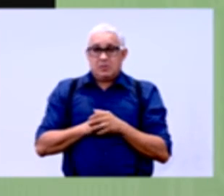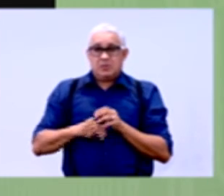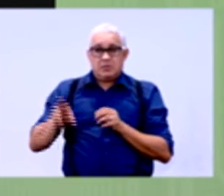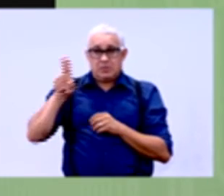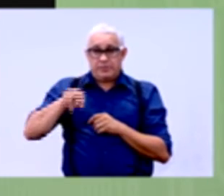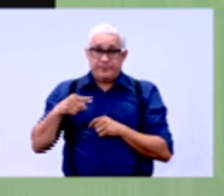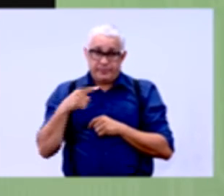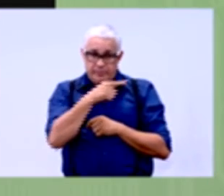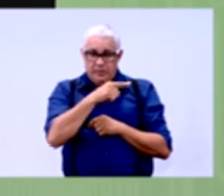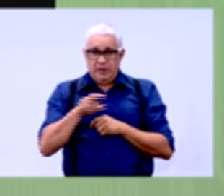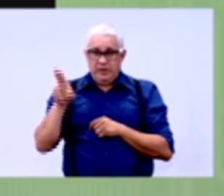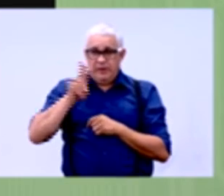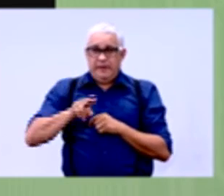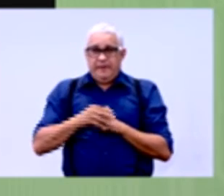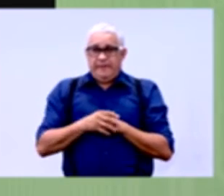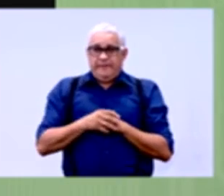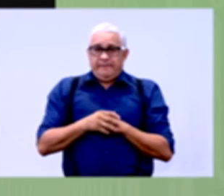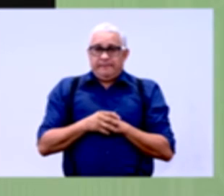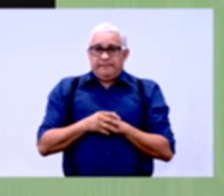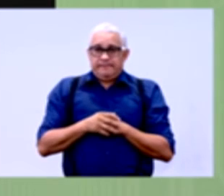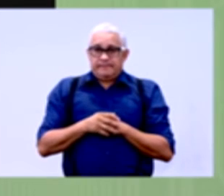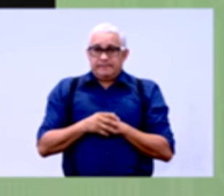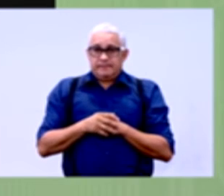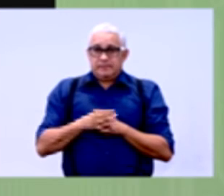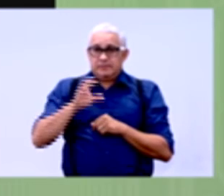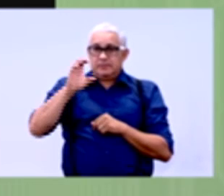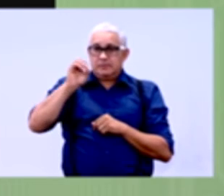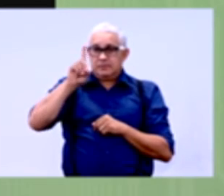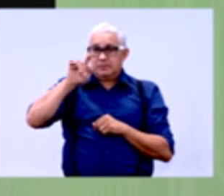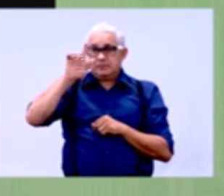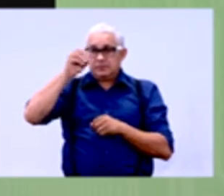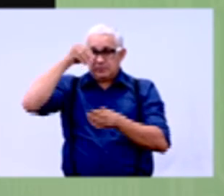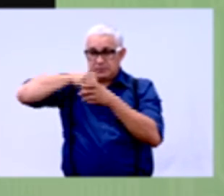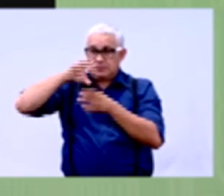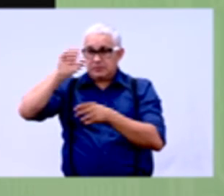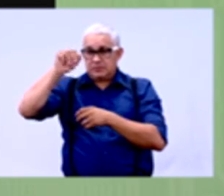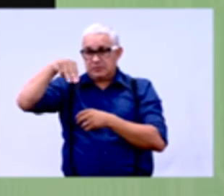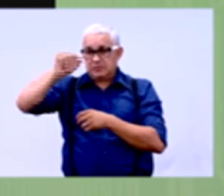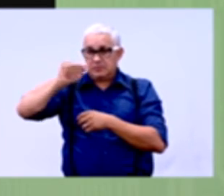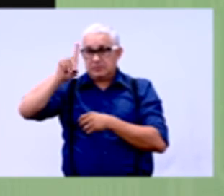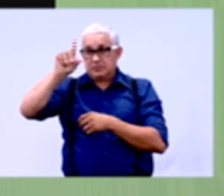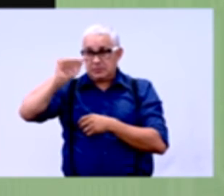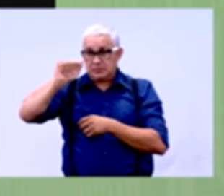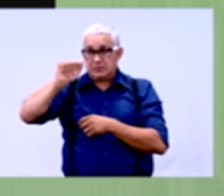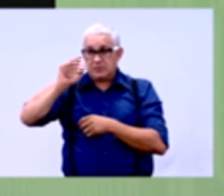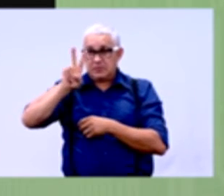usuário vai ser codificado na camada view.